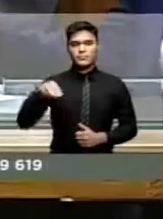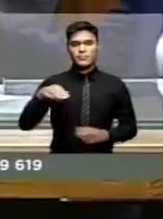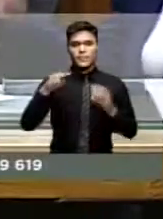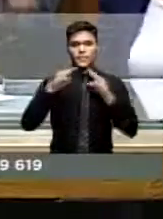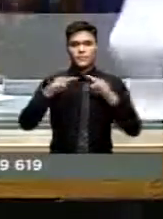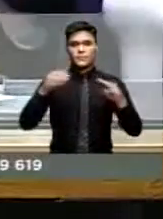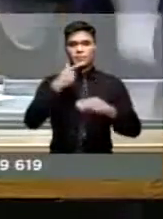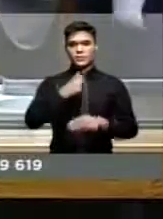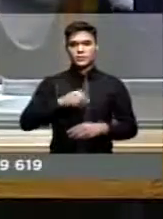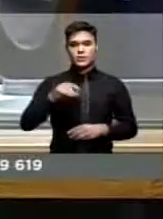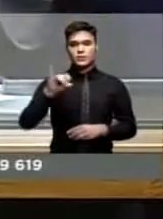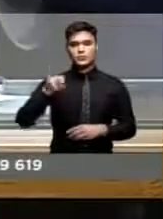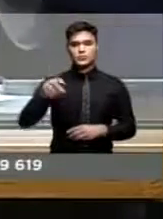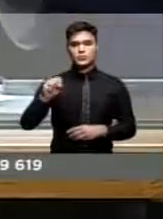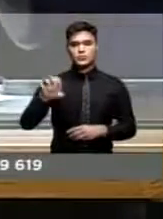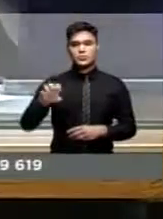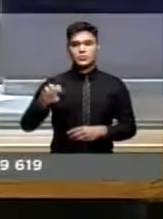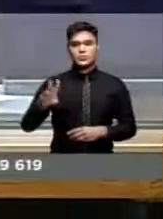missionário José Olímpio,